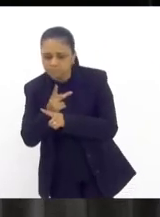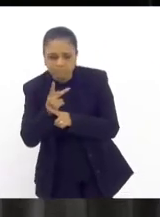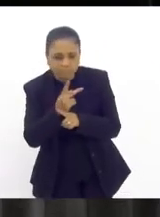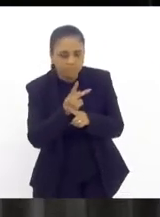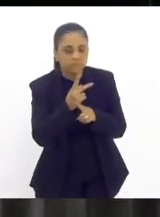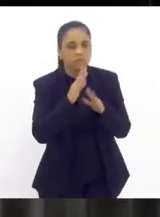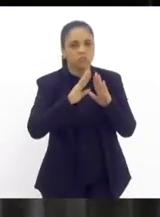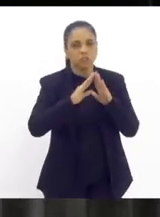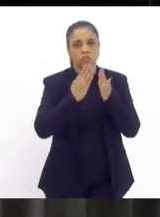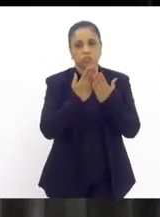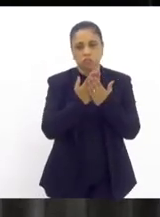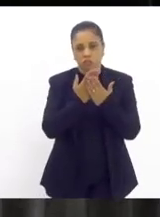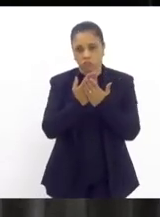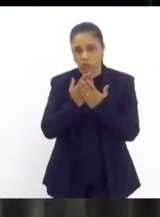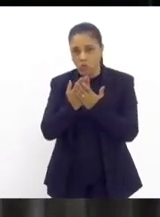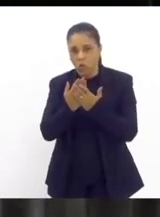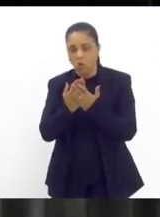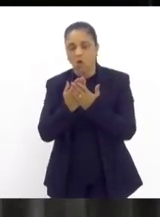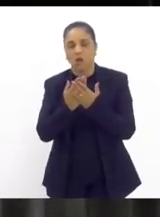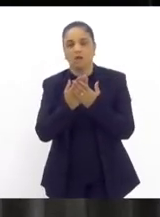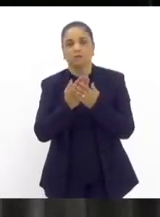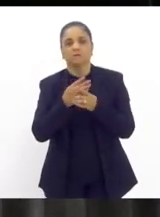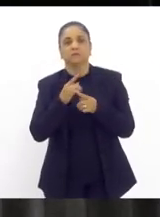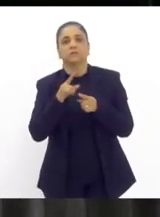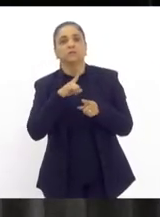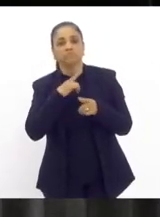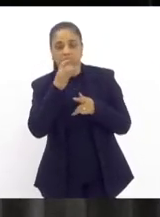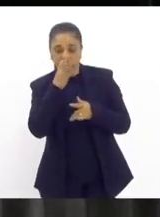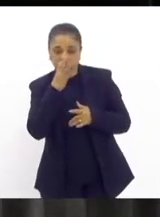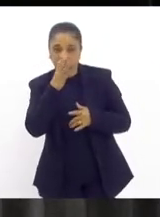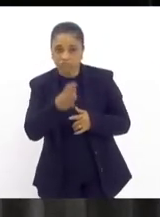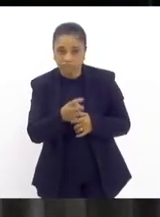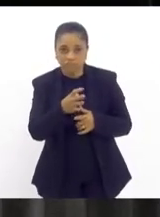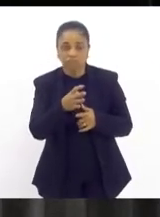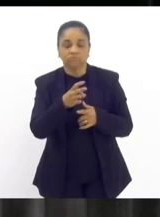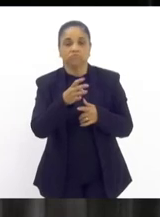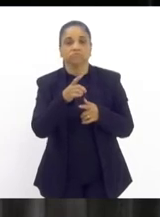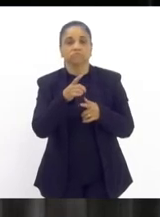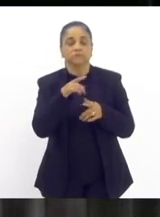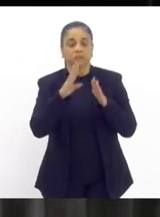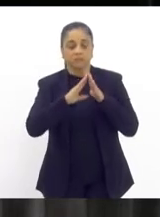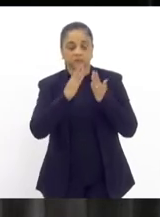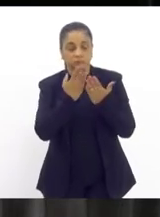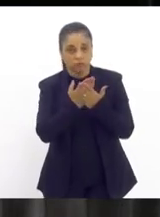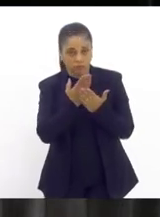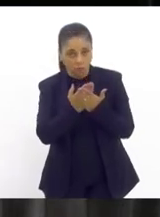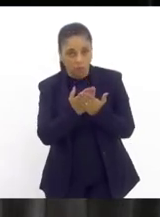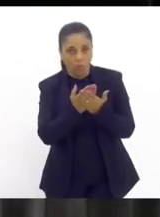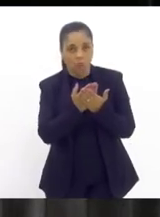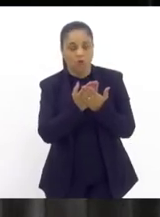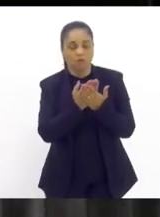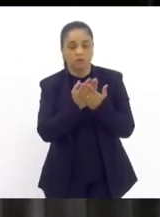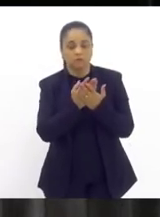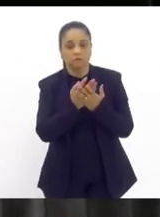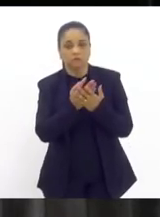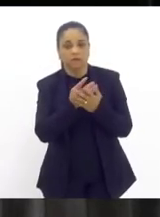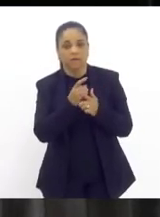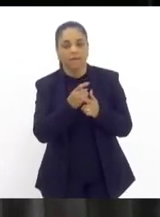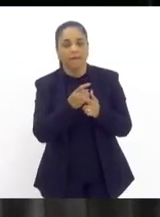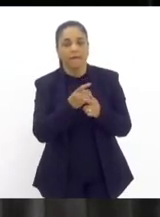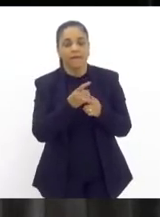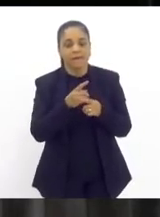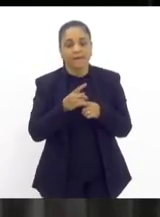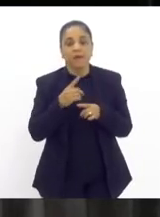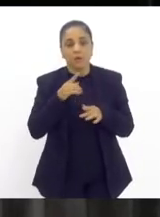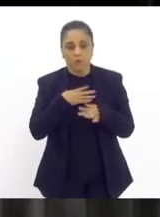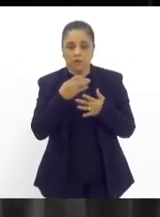monitoramento das redes sociais a partir de denúncias isso tudo é bem importante mas eu queria dizer para